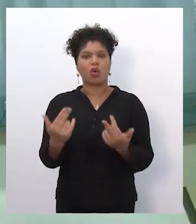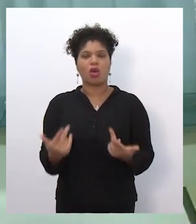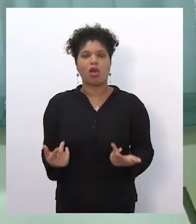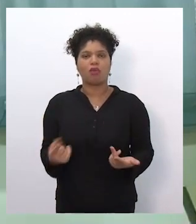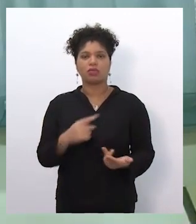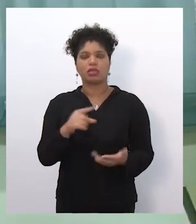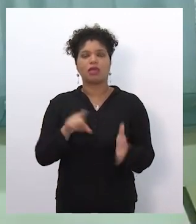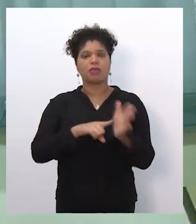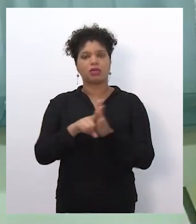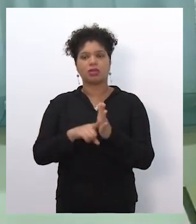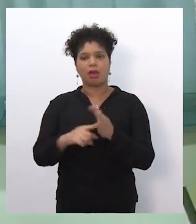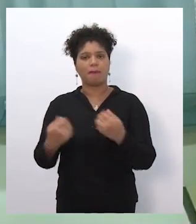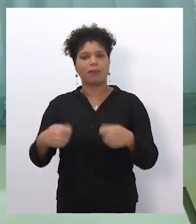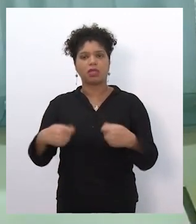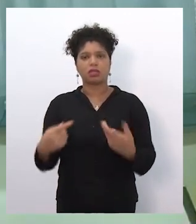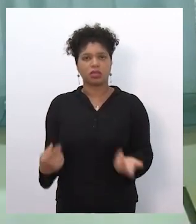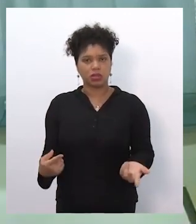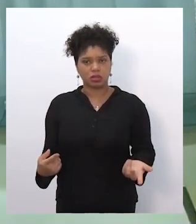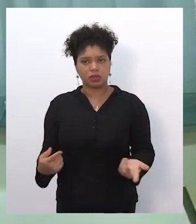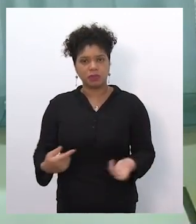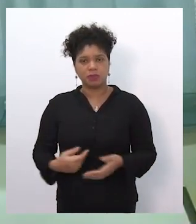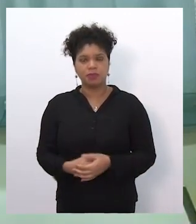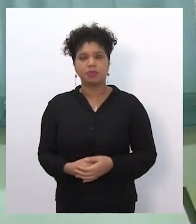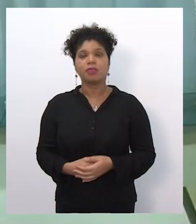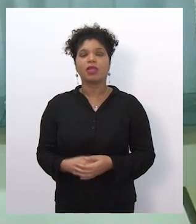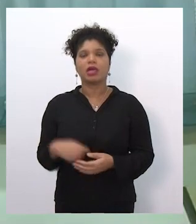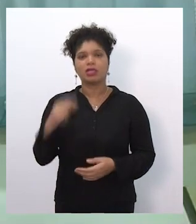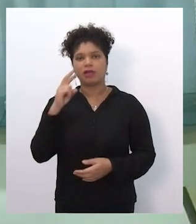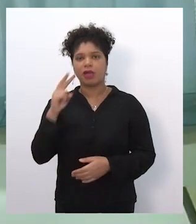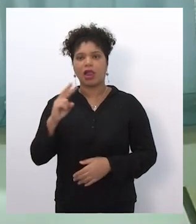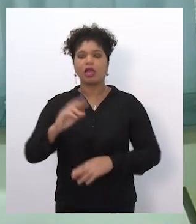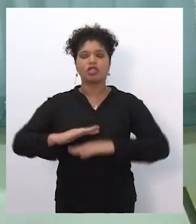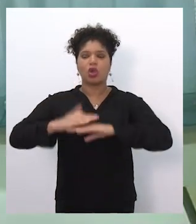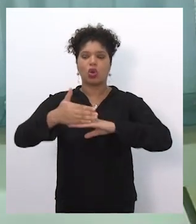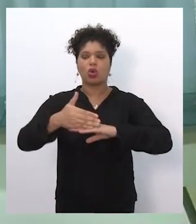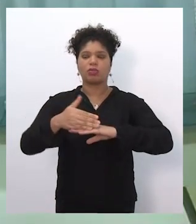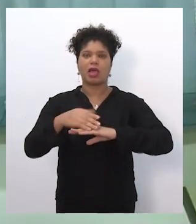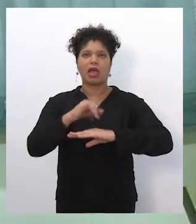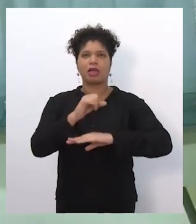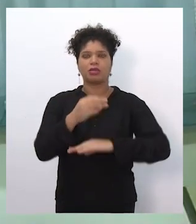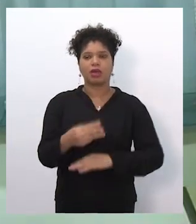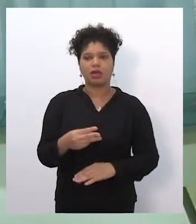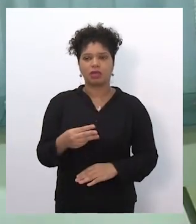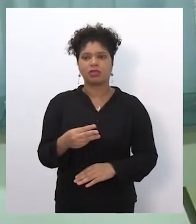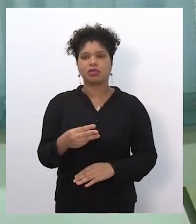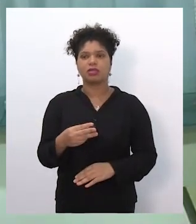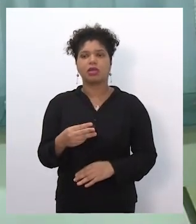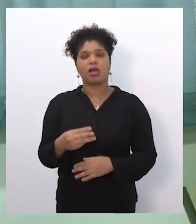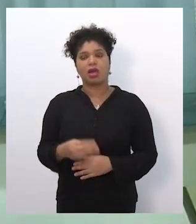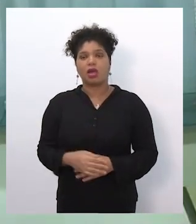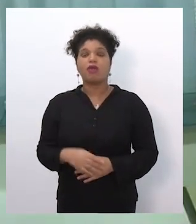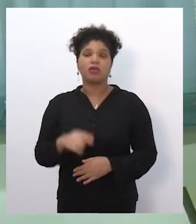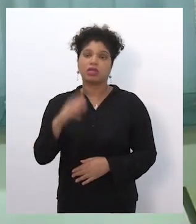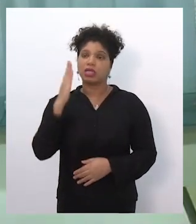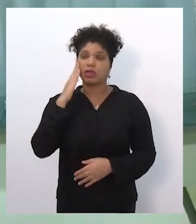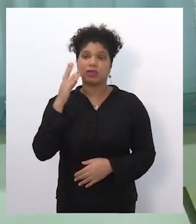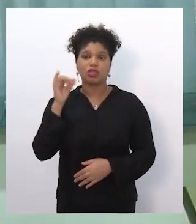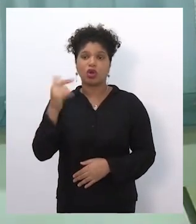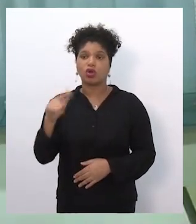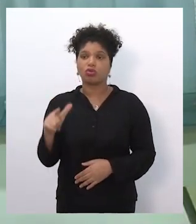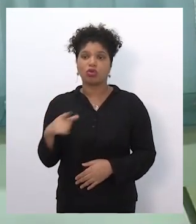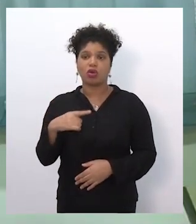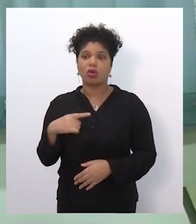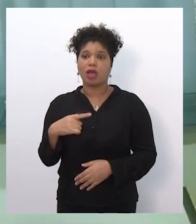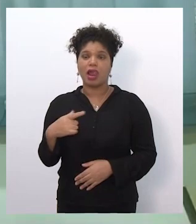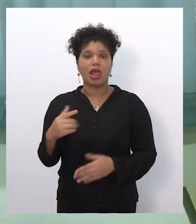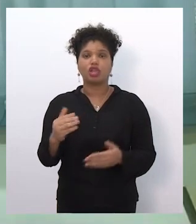pesquisa. Você olhou ali no computador, você viu o adesivinho i3 ou Ryzen 3, você sabe que independente dos modelos, eles são